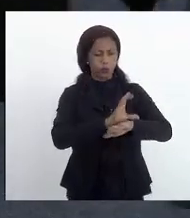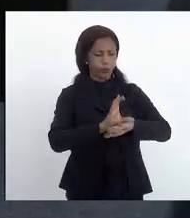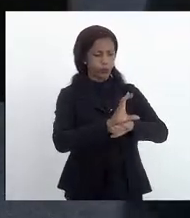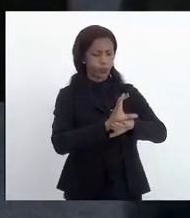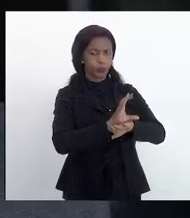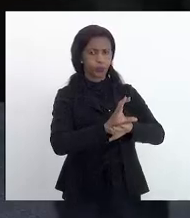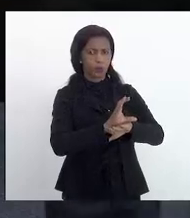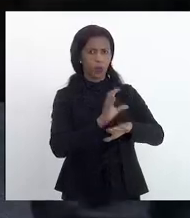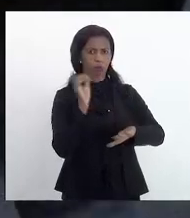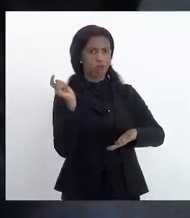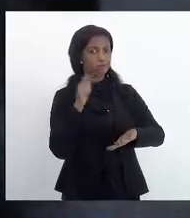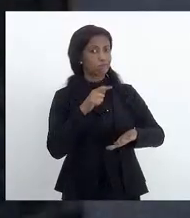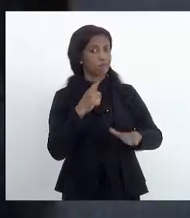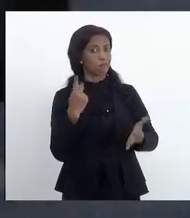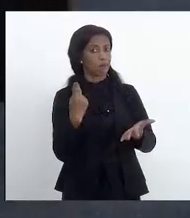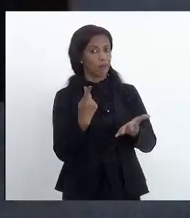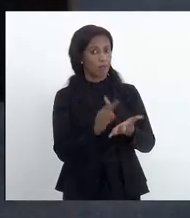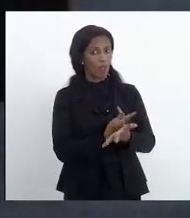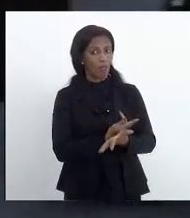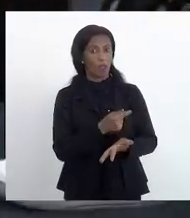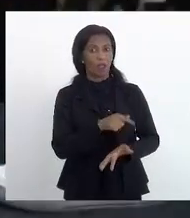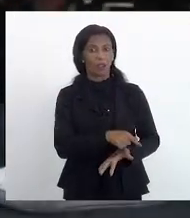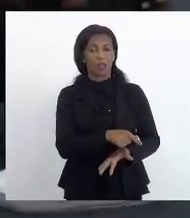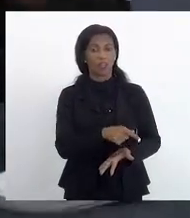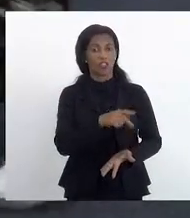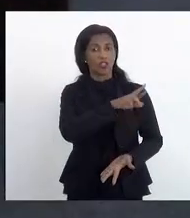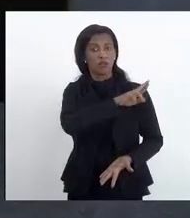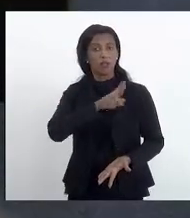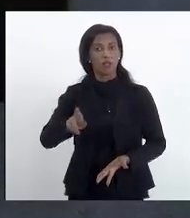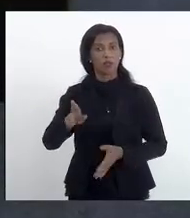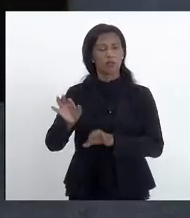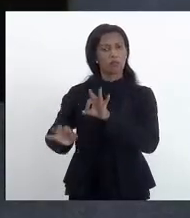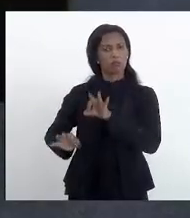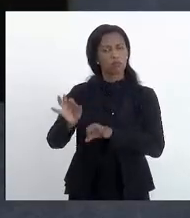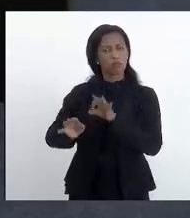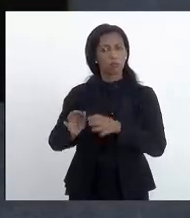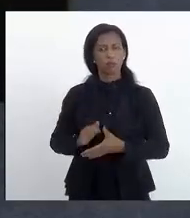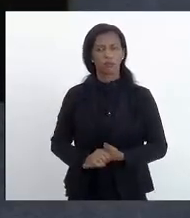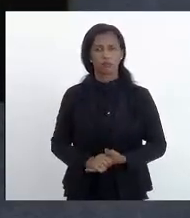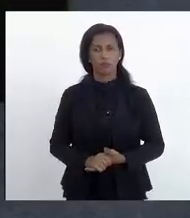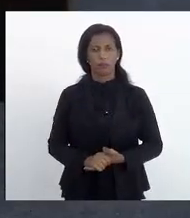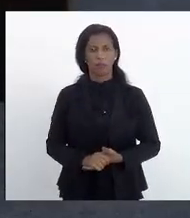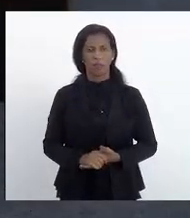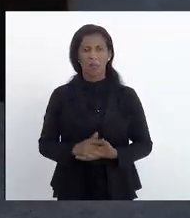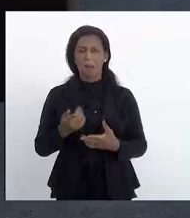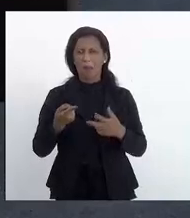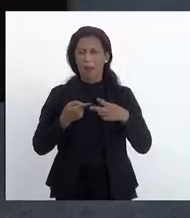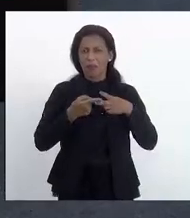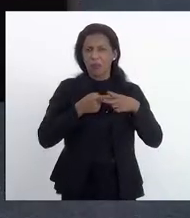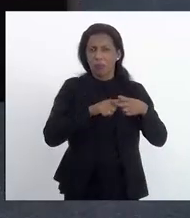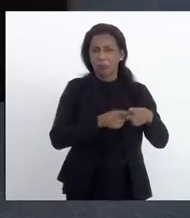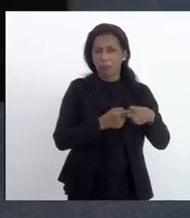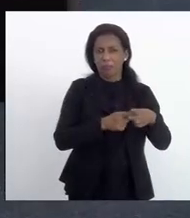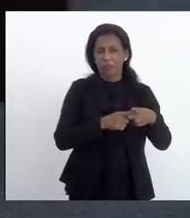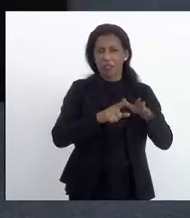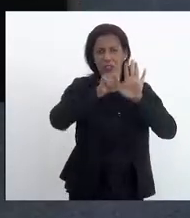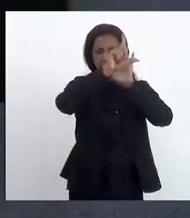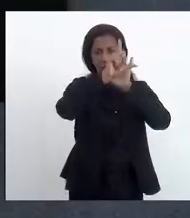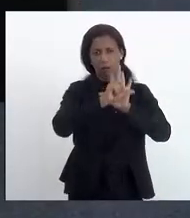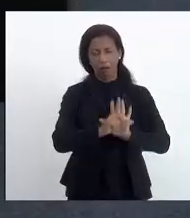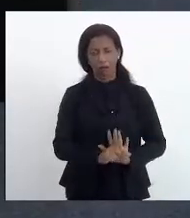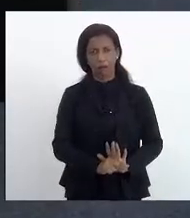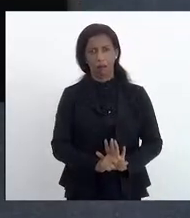Constituição do Estado e a gente teve a resposta do Judiciário. No entanto, mexer em todas as